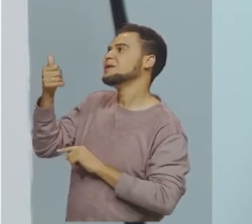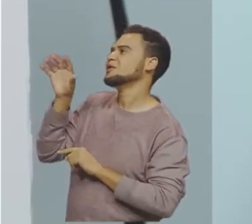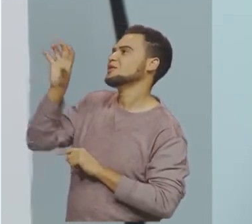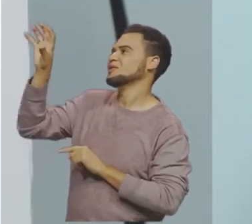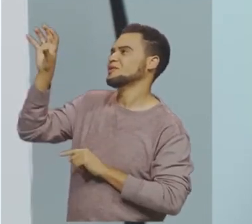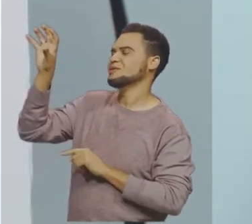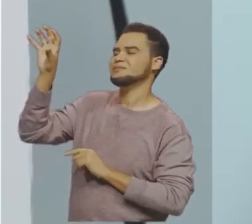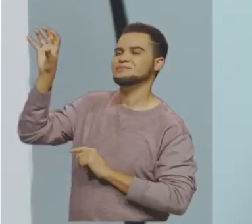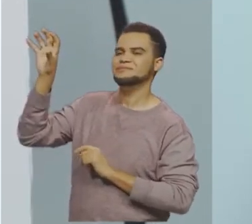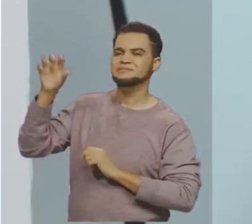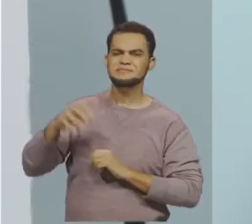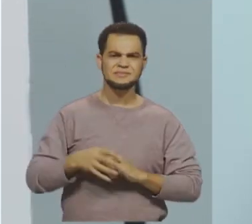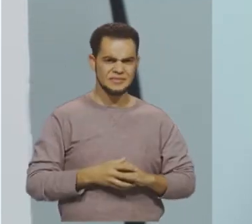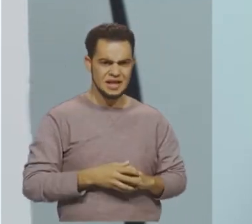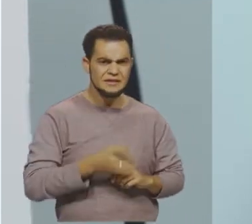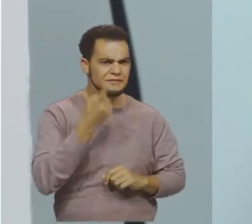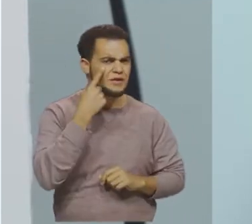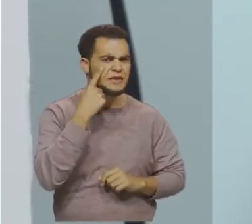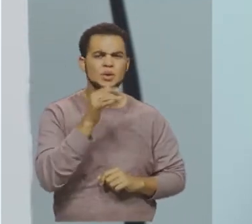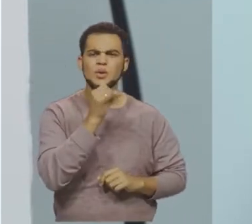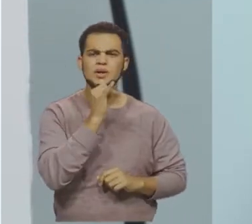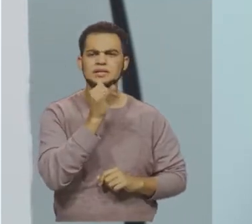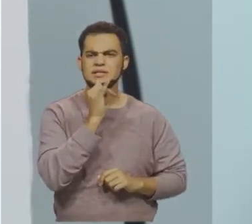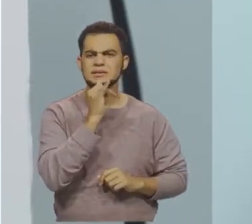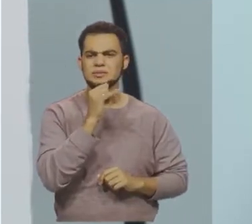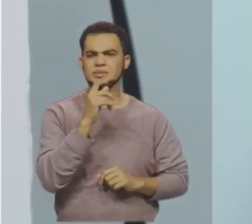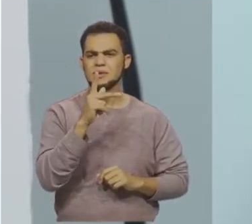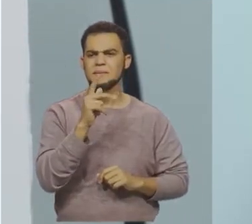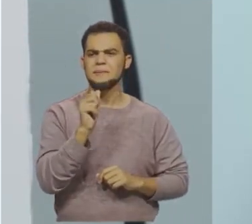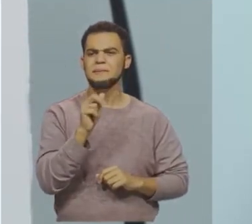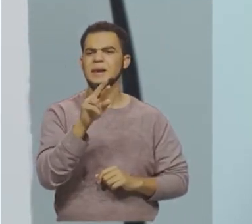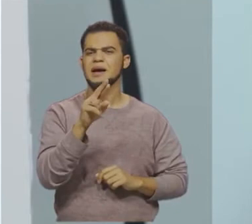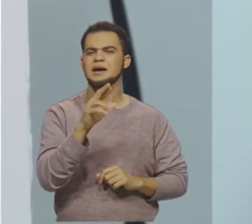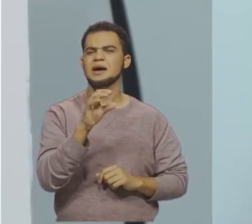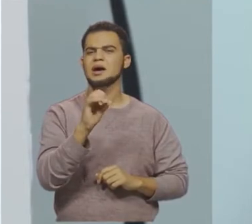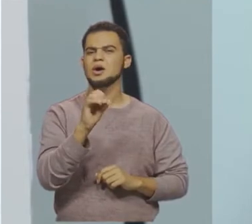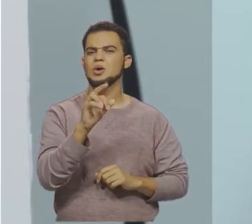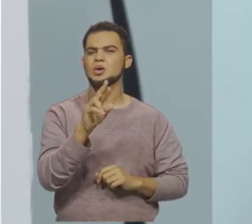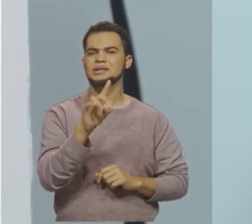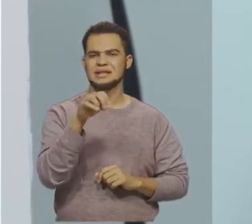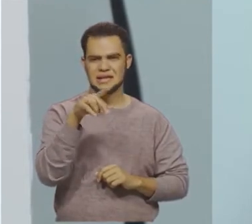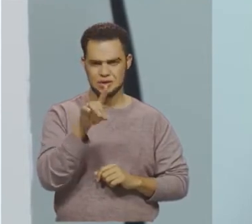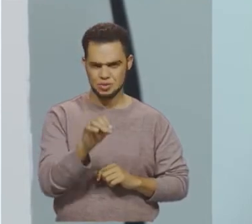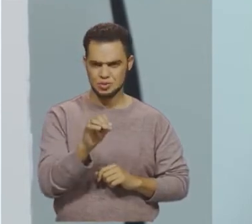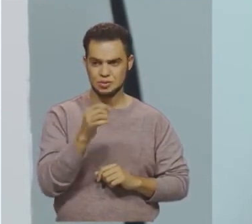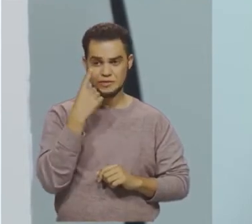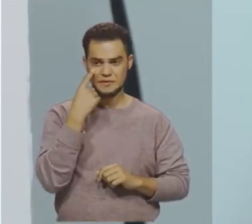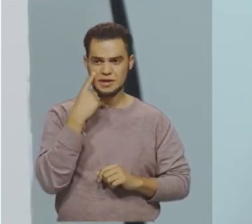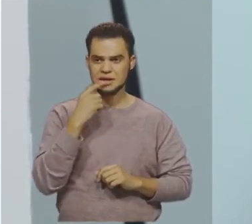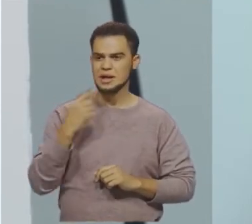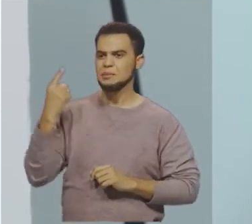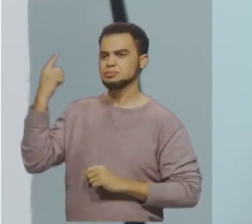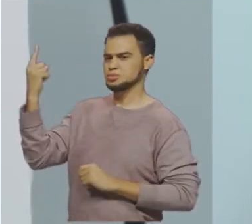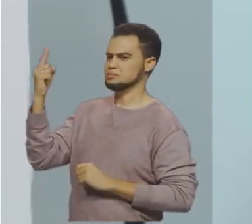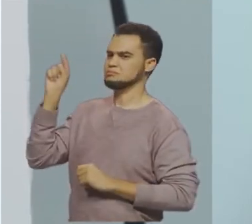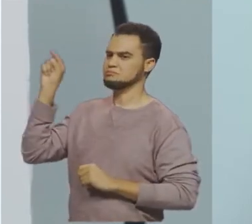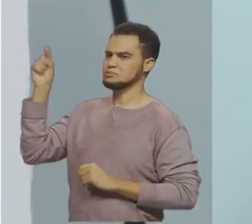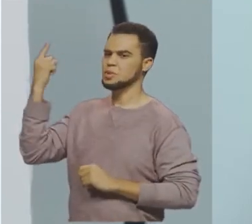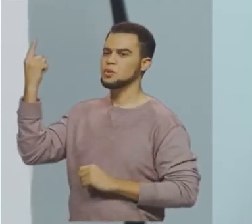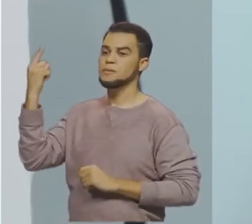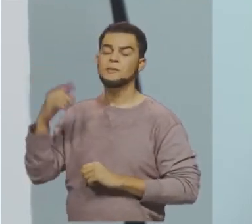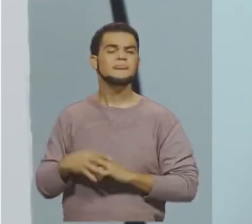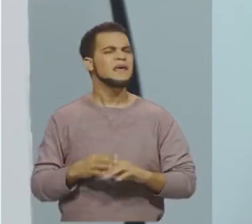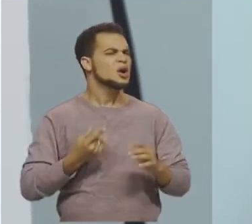quadrante. Vamos ver um exemplo de par ordenado aqui. Então, vou falar que esse é o ponto 1. Se eu falar que o